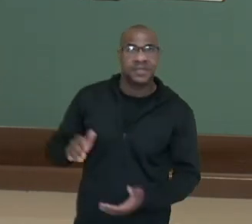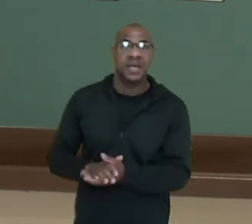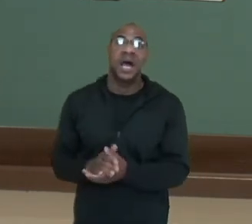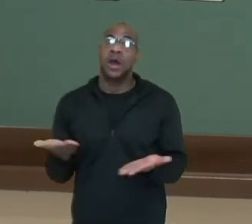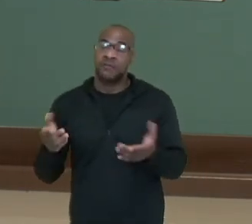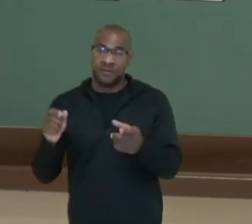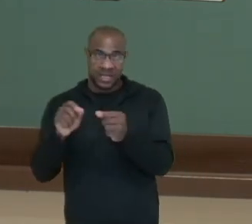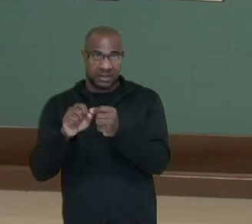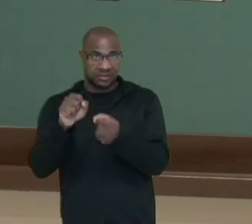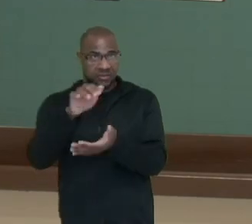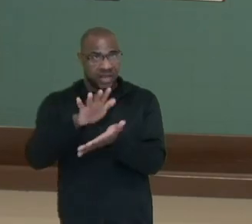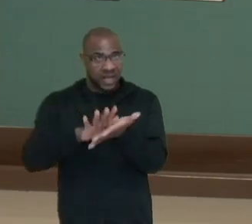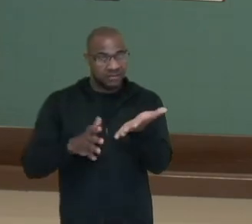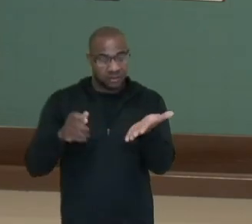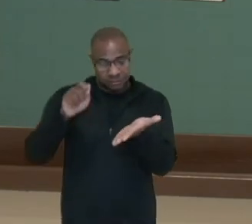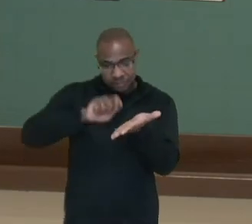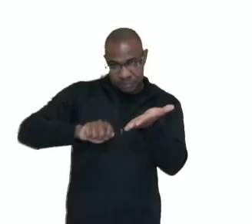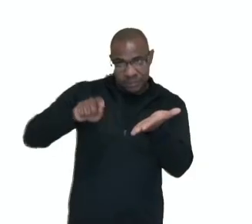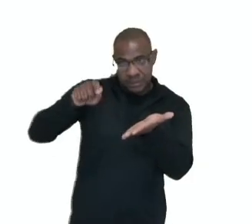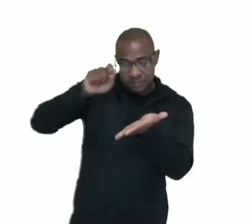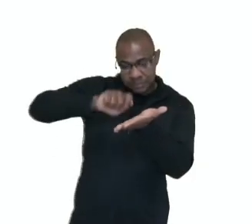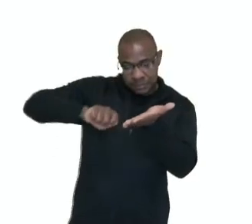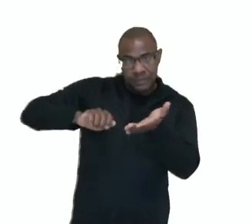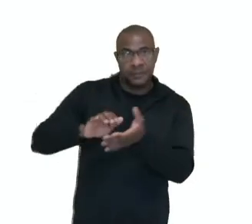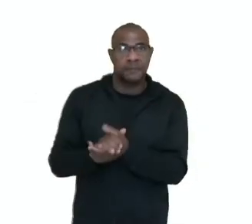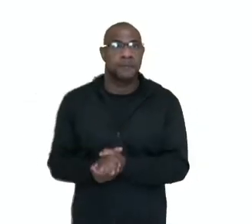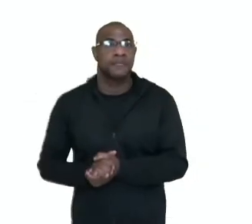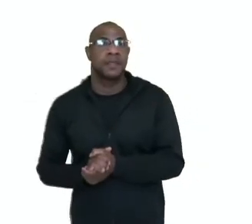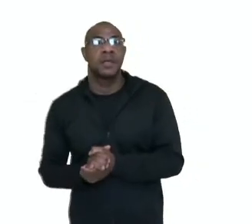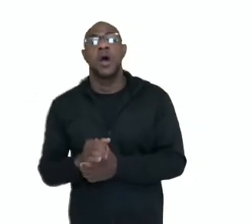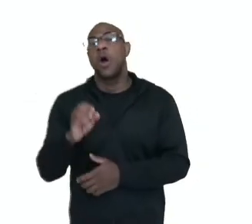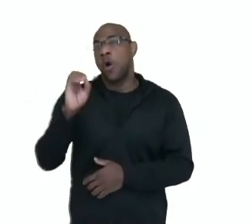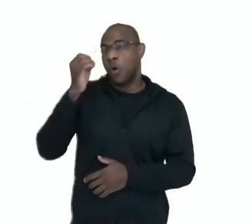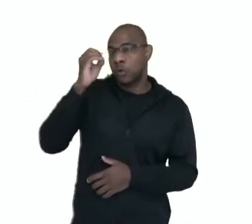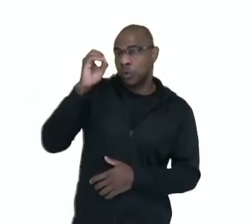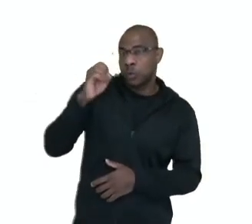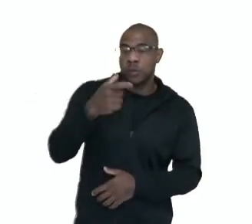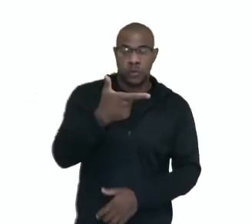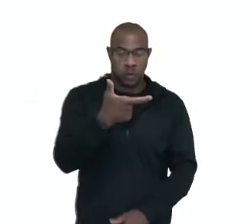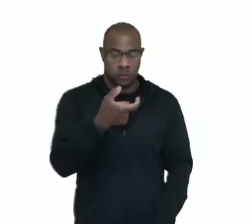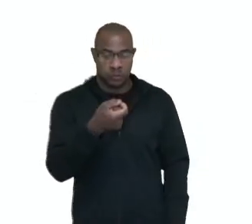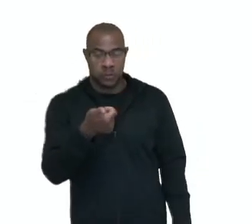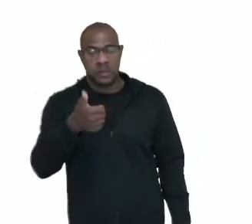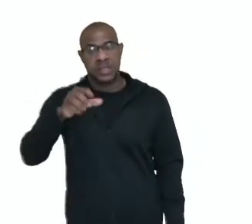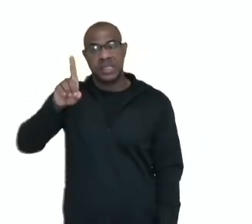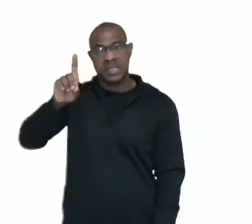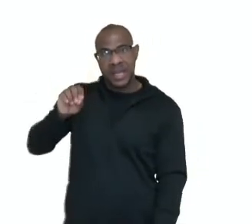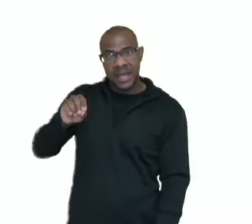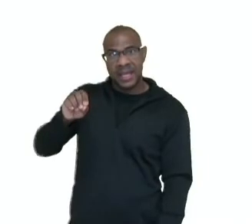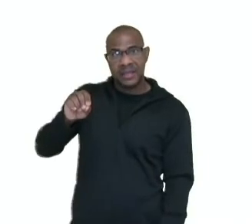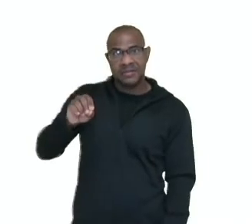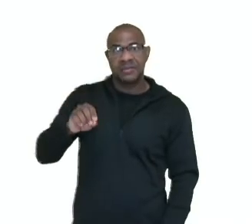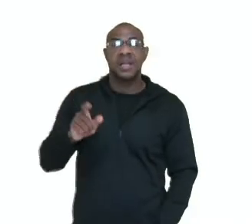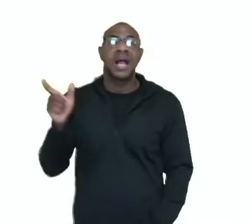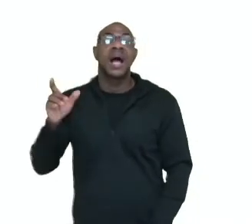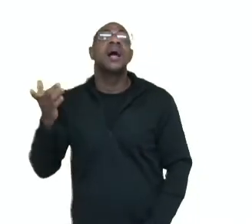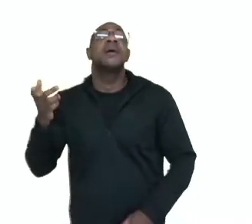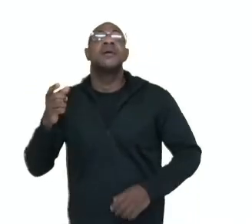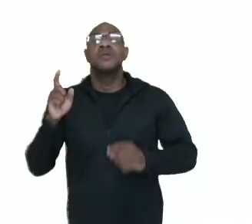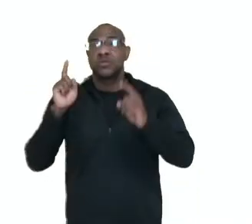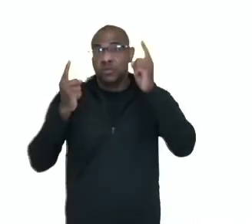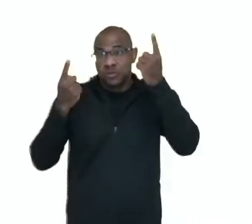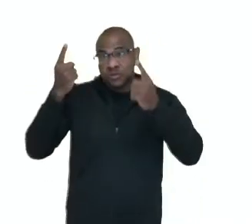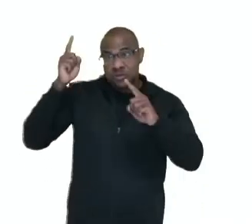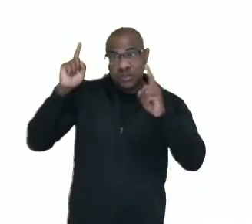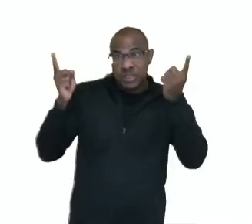Bora lá então, que você vai anotar. No mês de outubro de 2010, uma grande região do sul do Chile entrou em estado